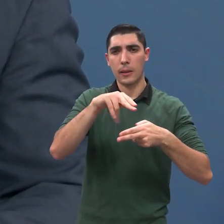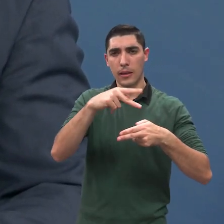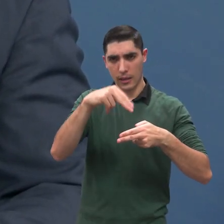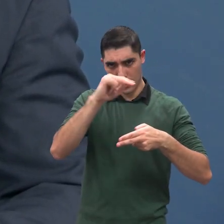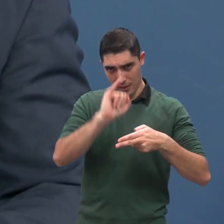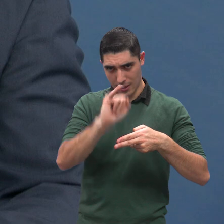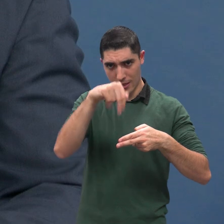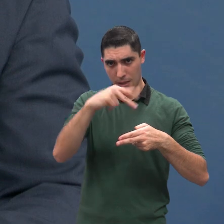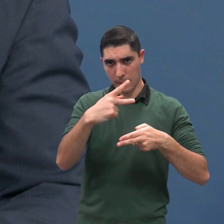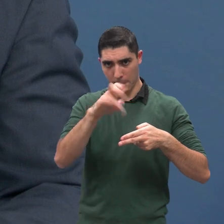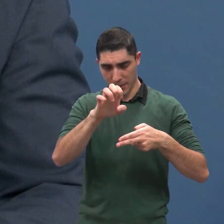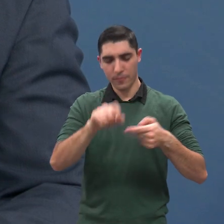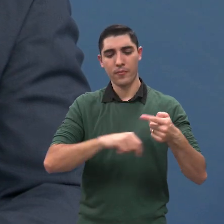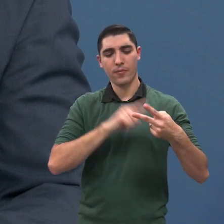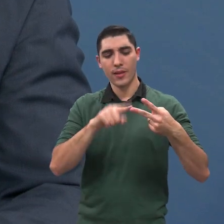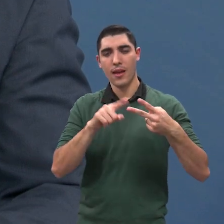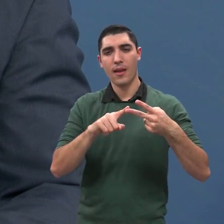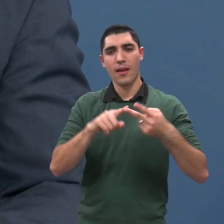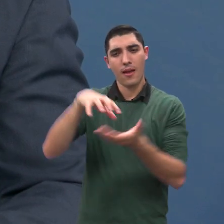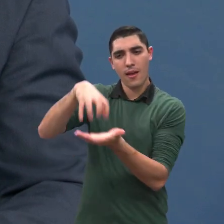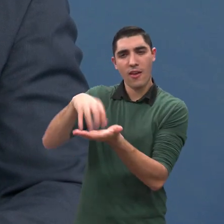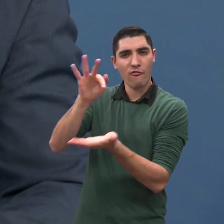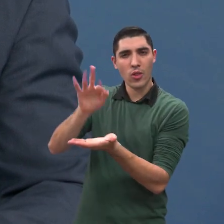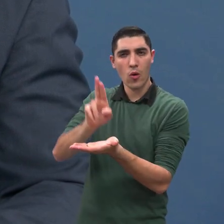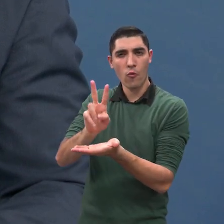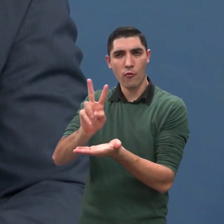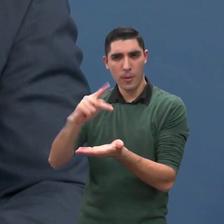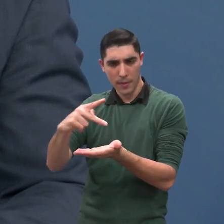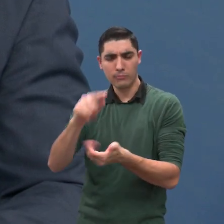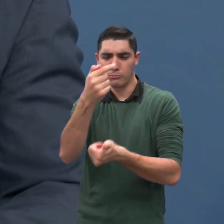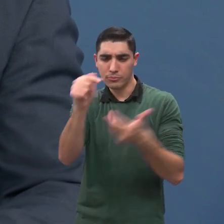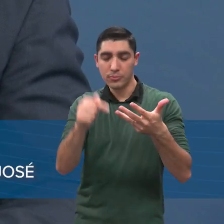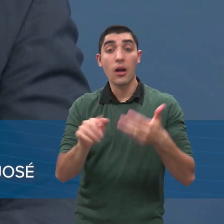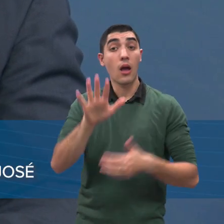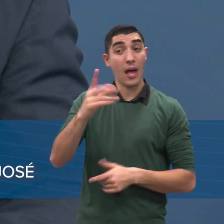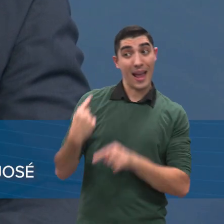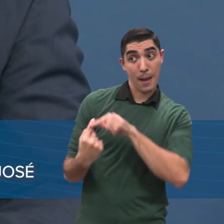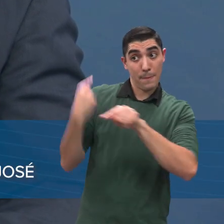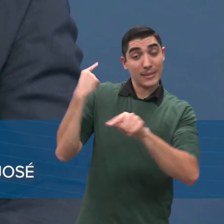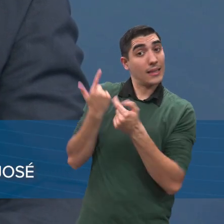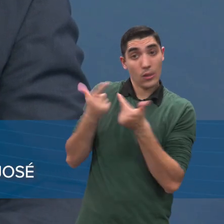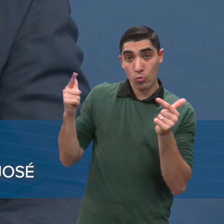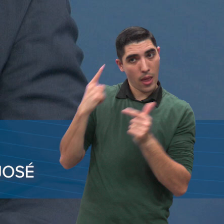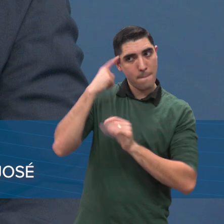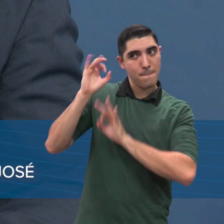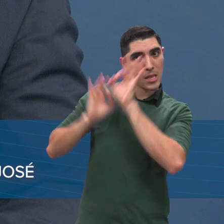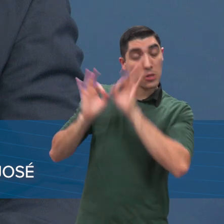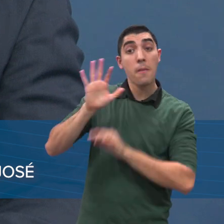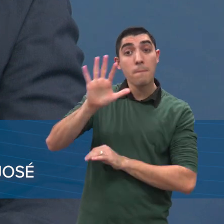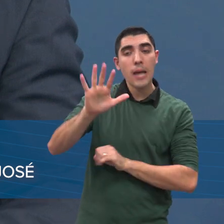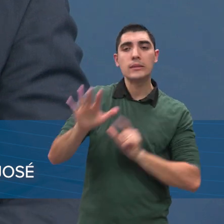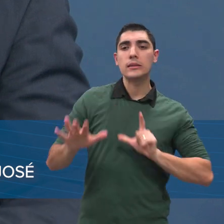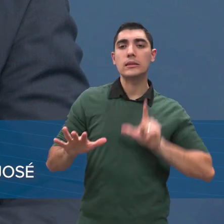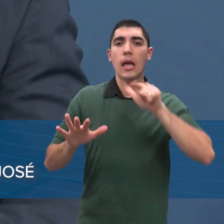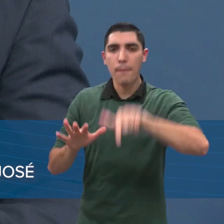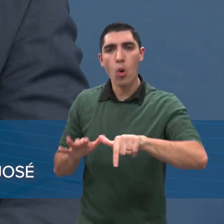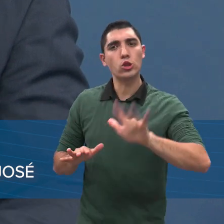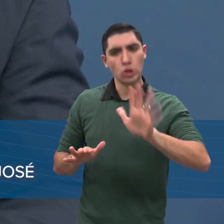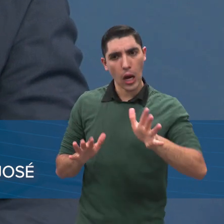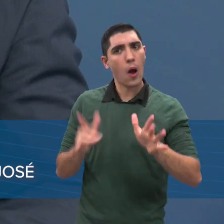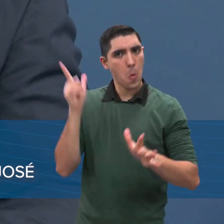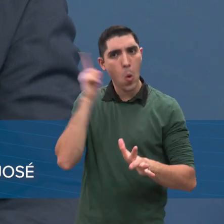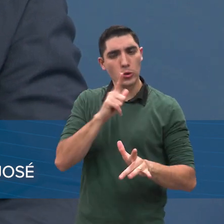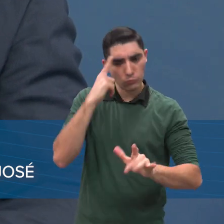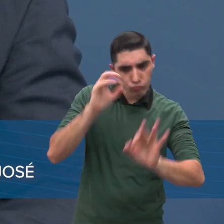cidade que não foi planejada, mas o planejamento sempre existiu. Então, você vê diferença